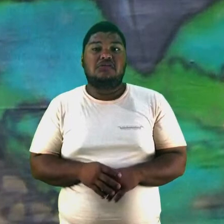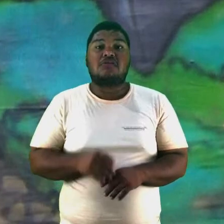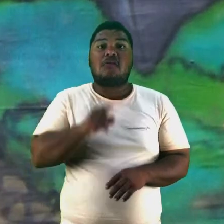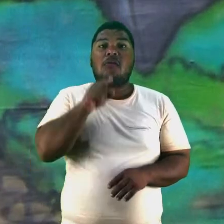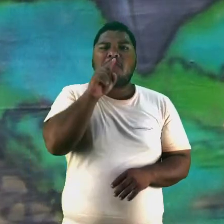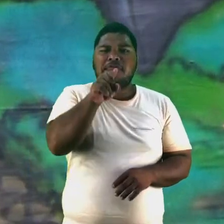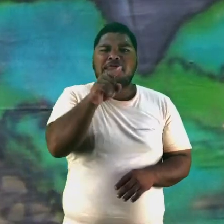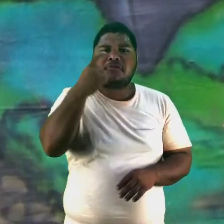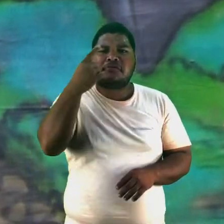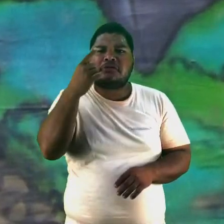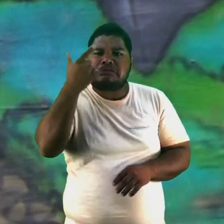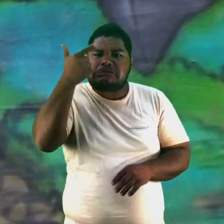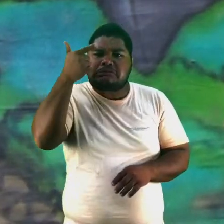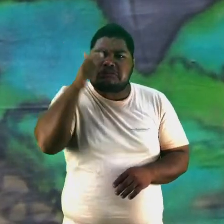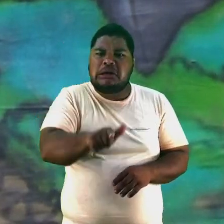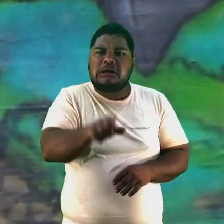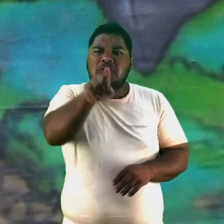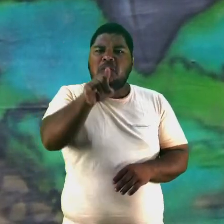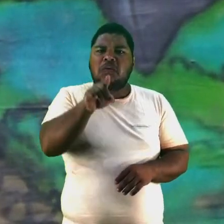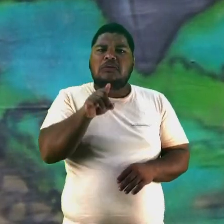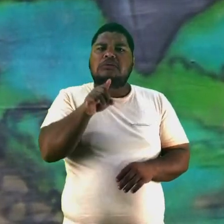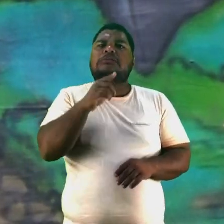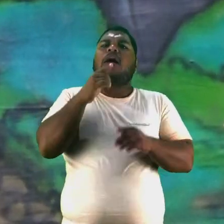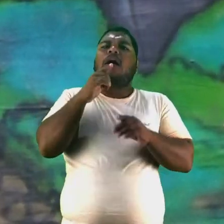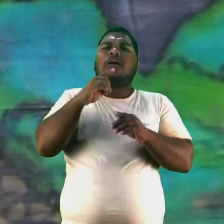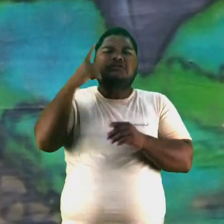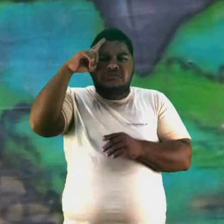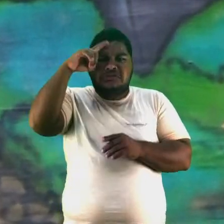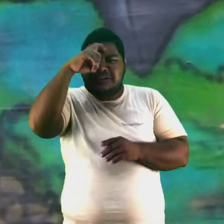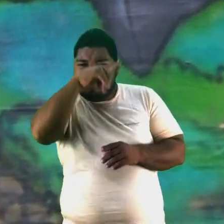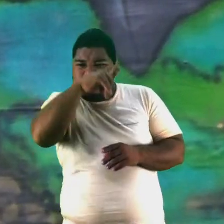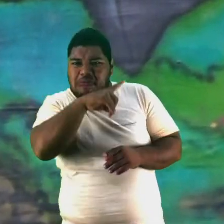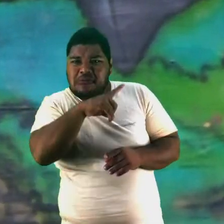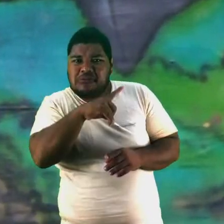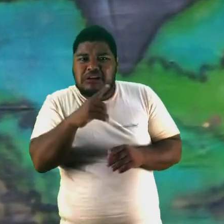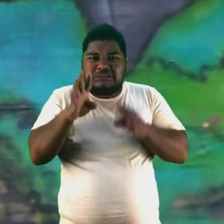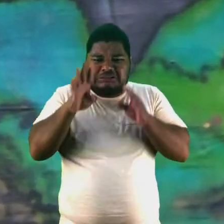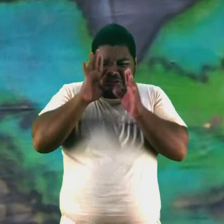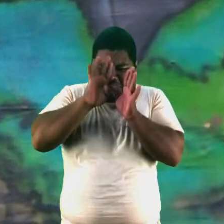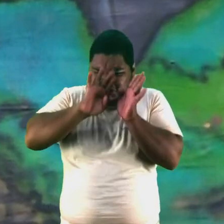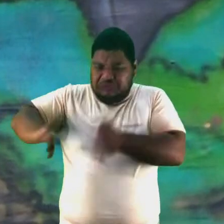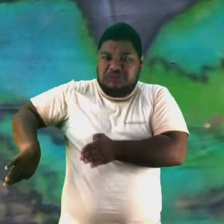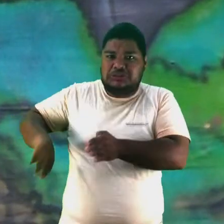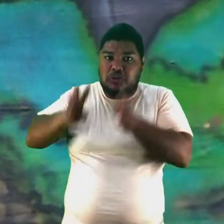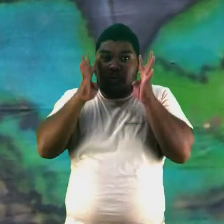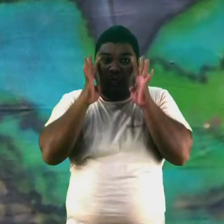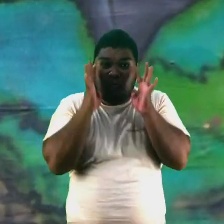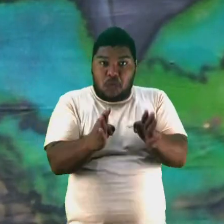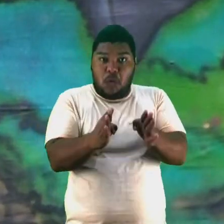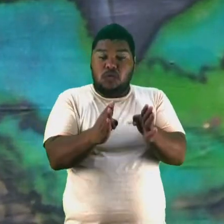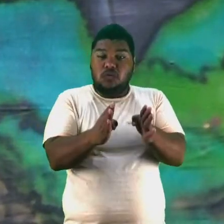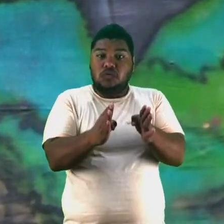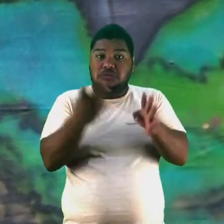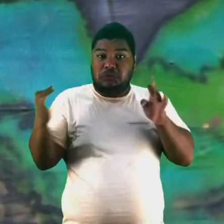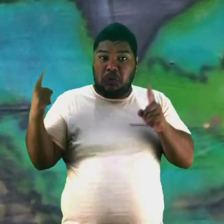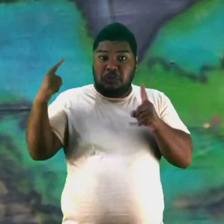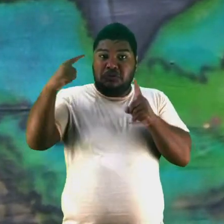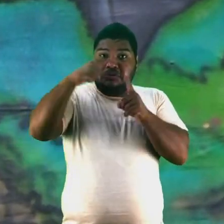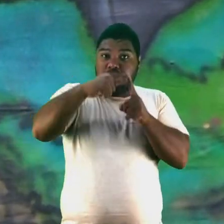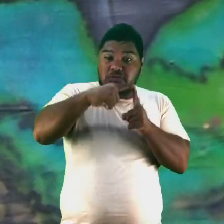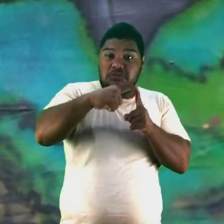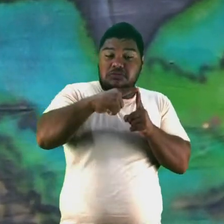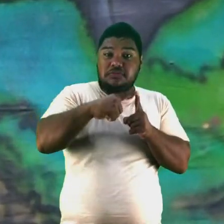essas dificuldades tirem totalmente você do seu foco? Você vai deixar com que isso faça com